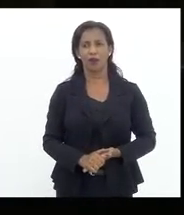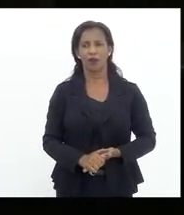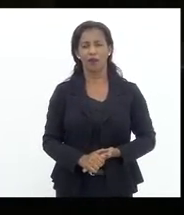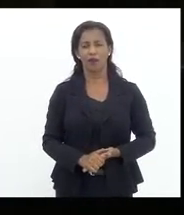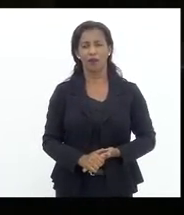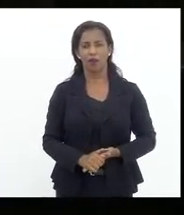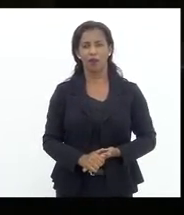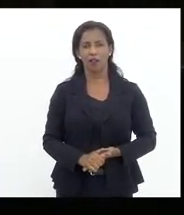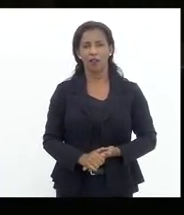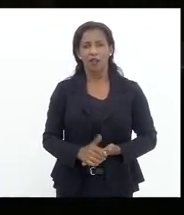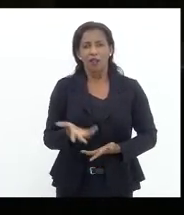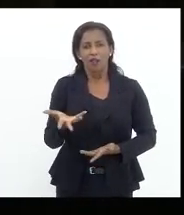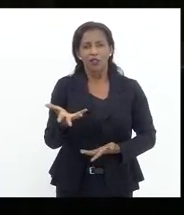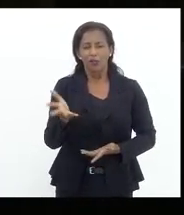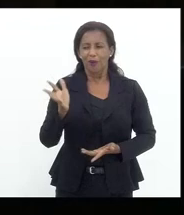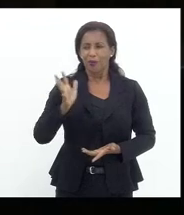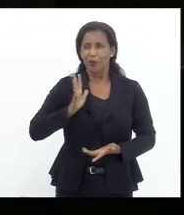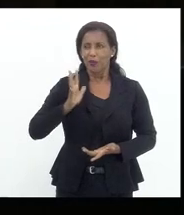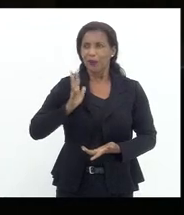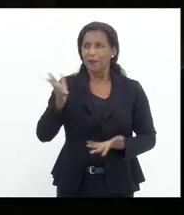de uma riqueza